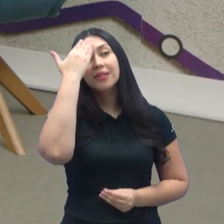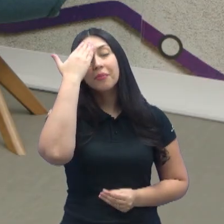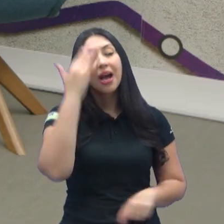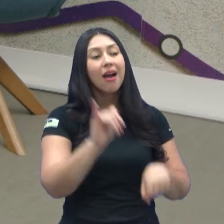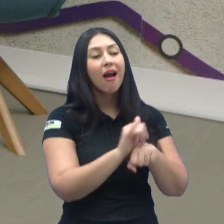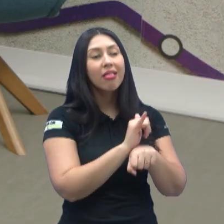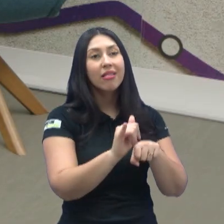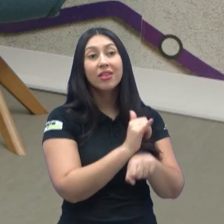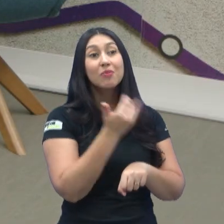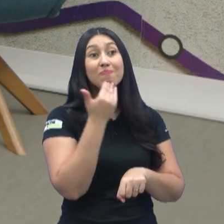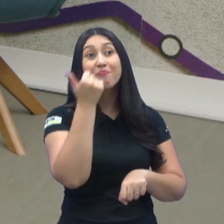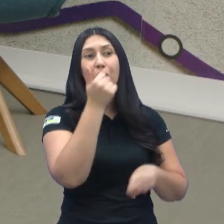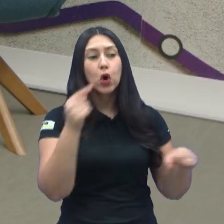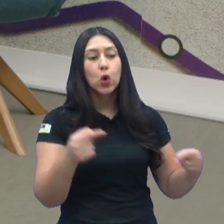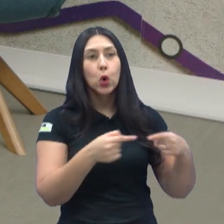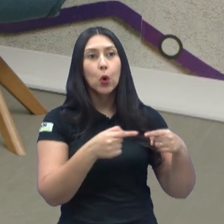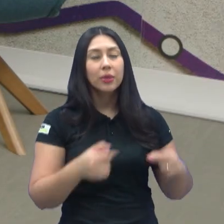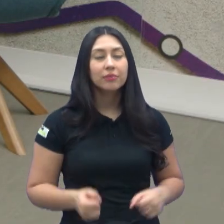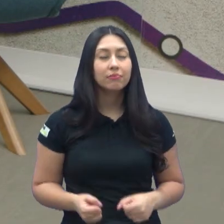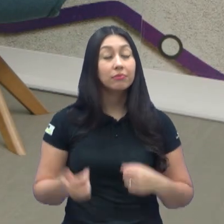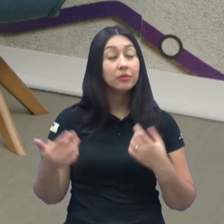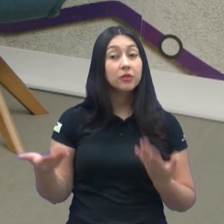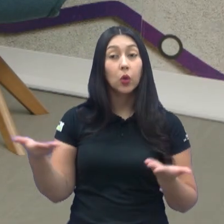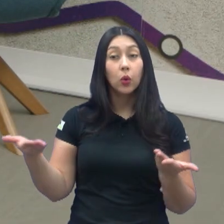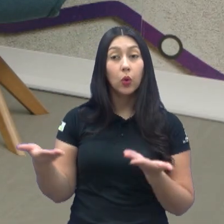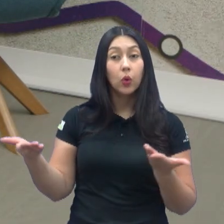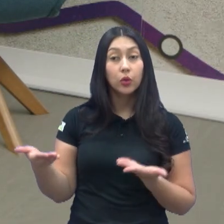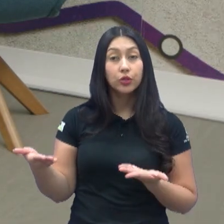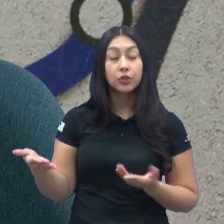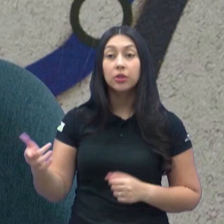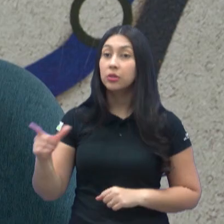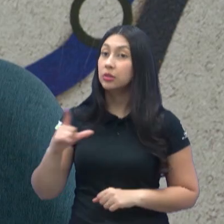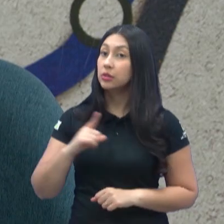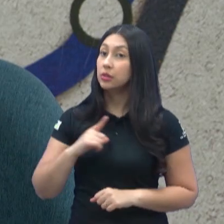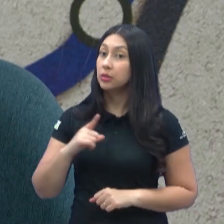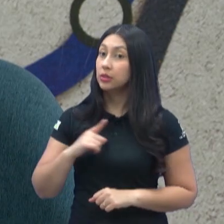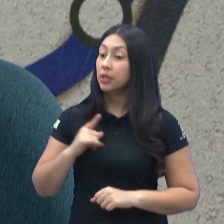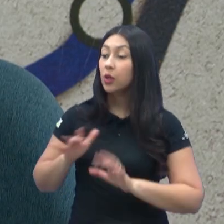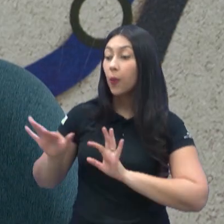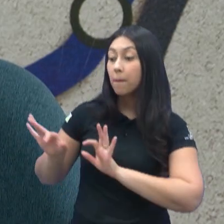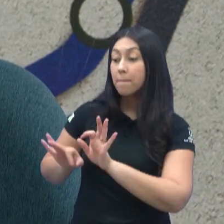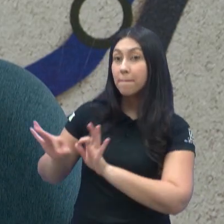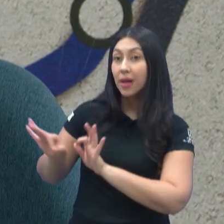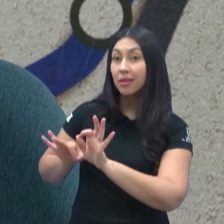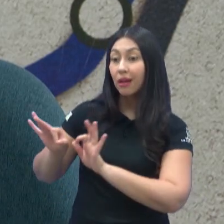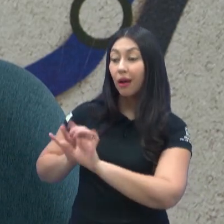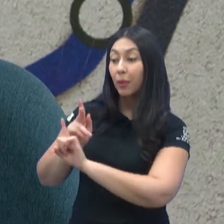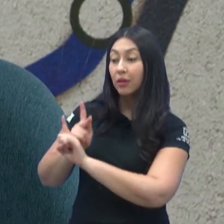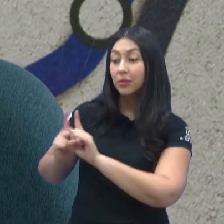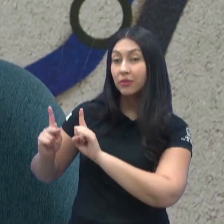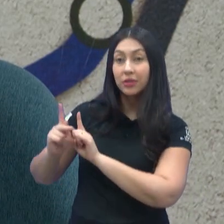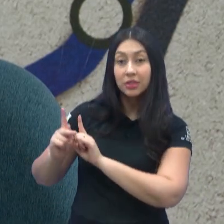pessoa deve seguir nessa questão? Então, assim, hoje a gente tem o que a gente chama de planejamento previdenciário, né? É